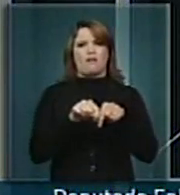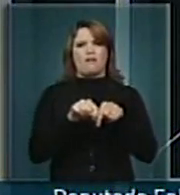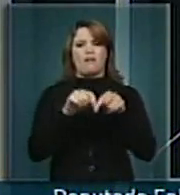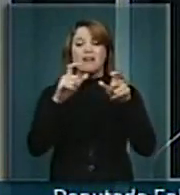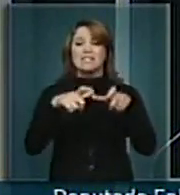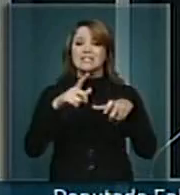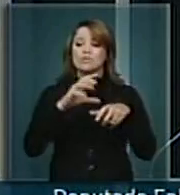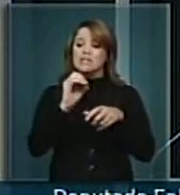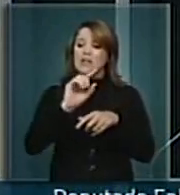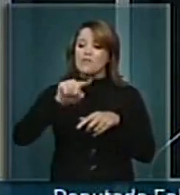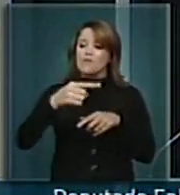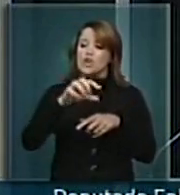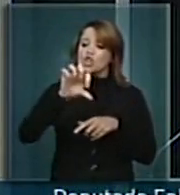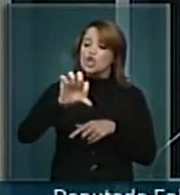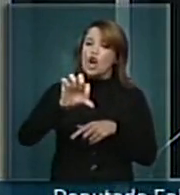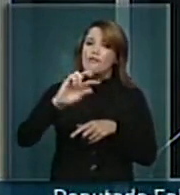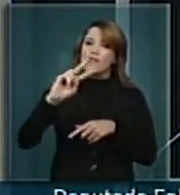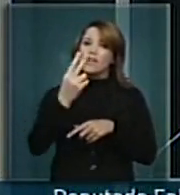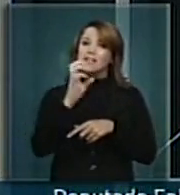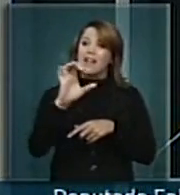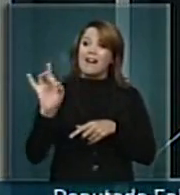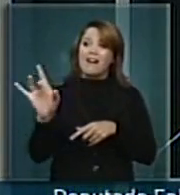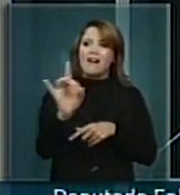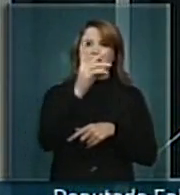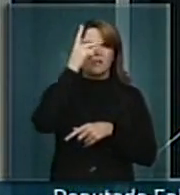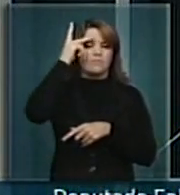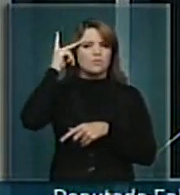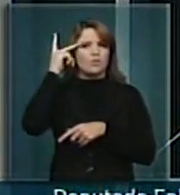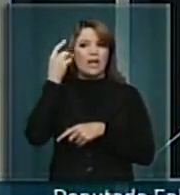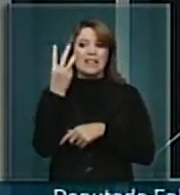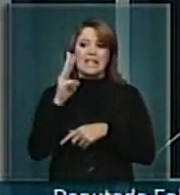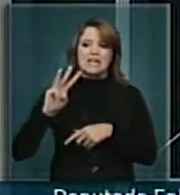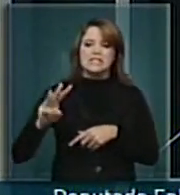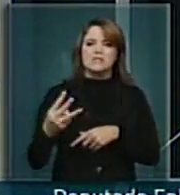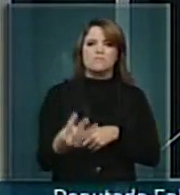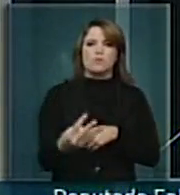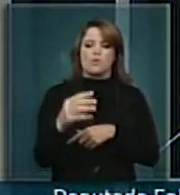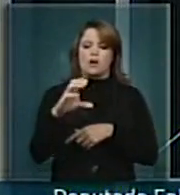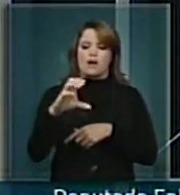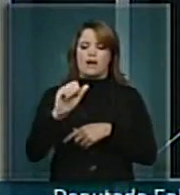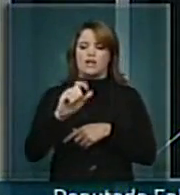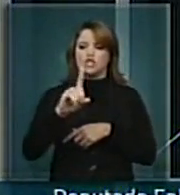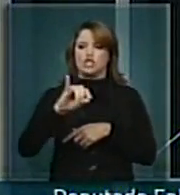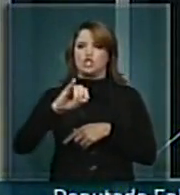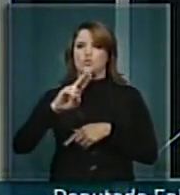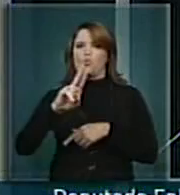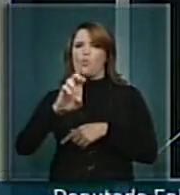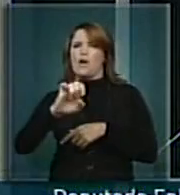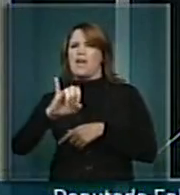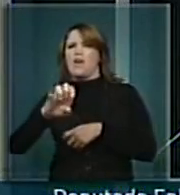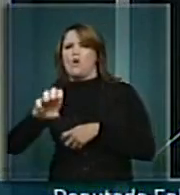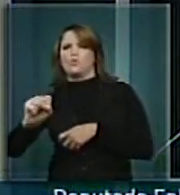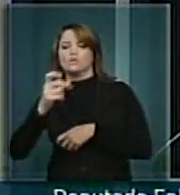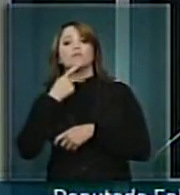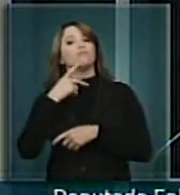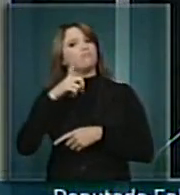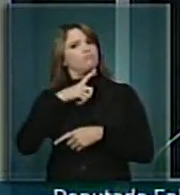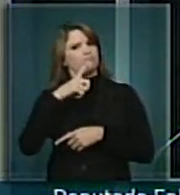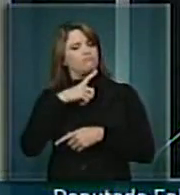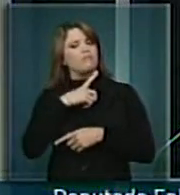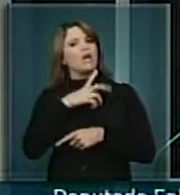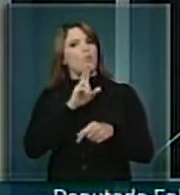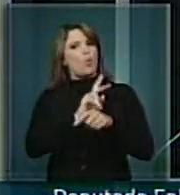seja, 0,9 hectare por indivíduo, os 3 mil Cadiuels têm, felizmente,